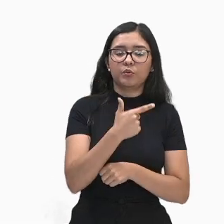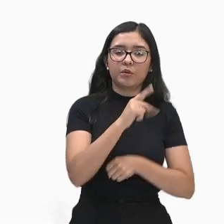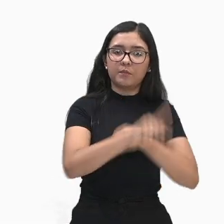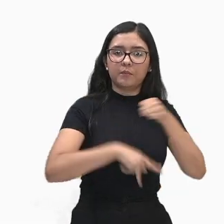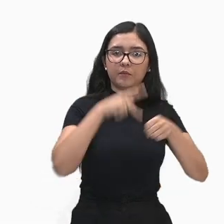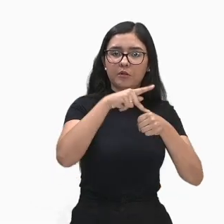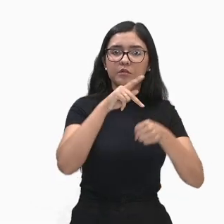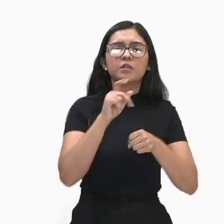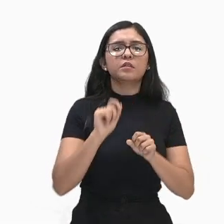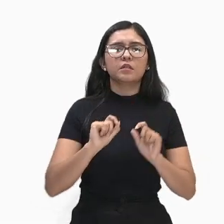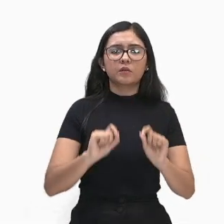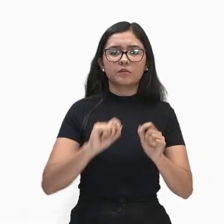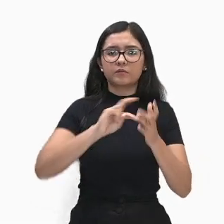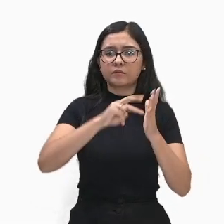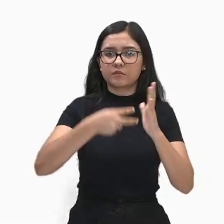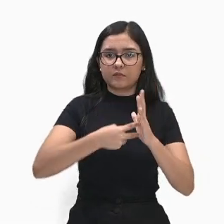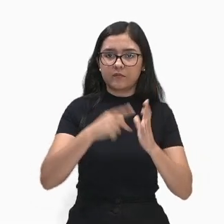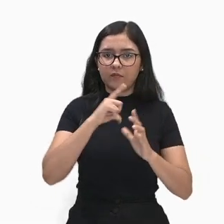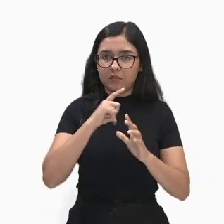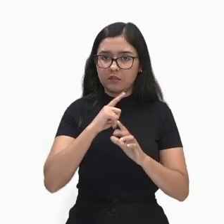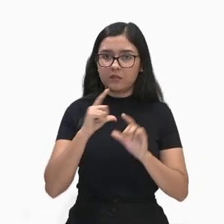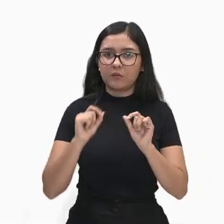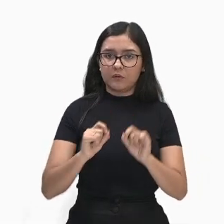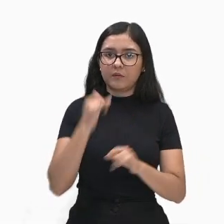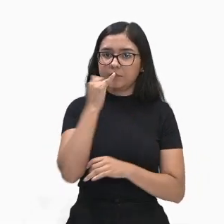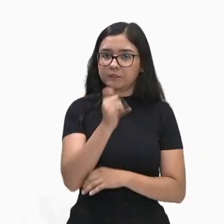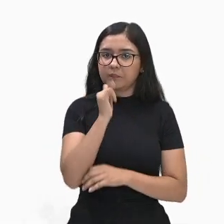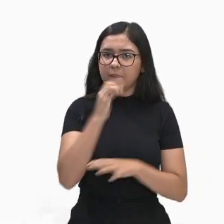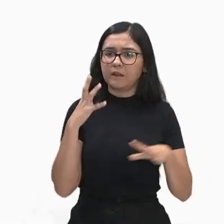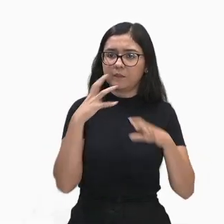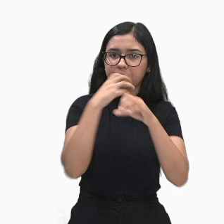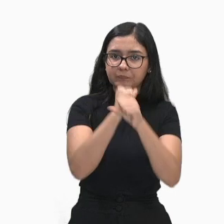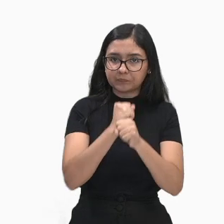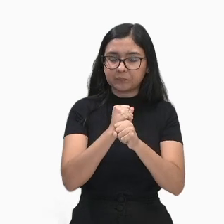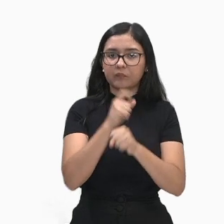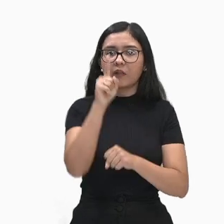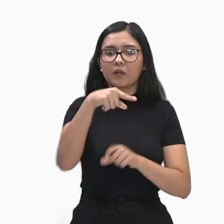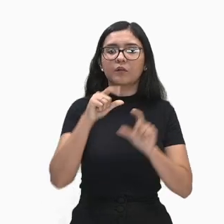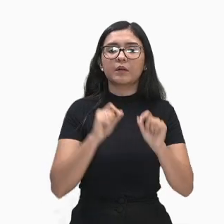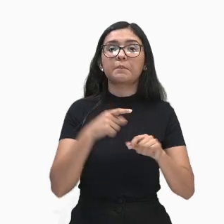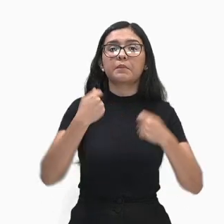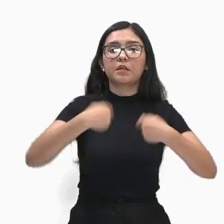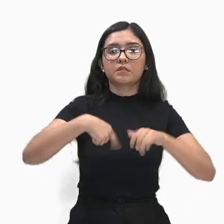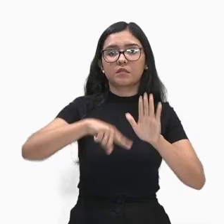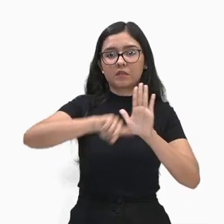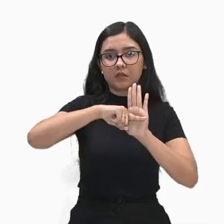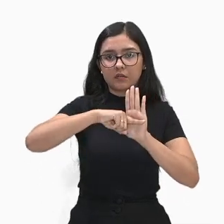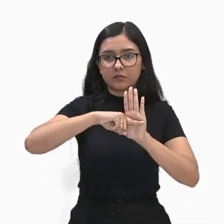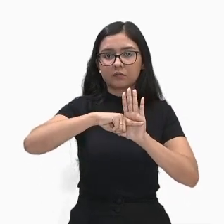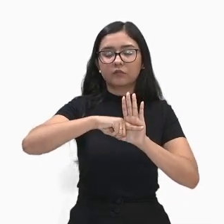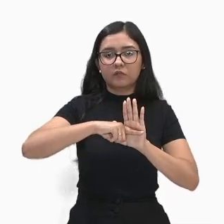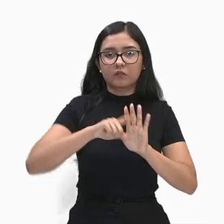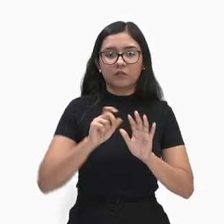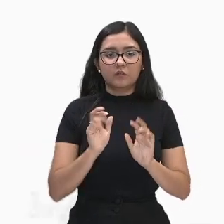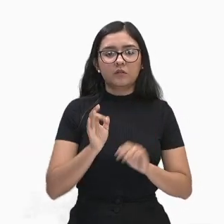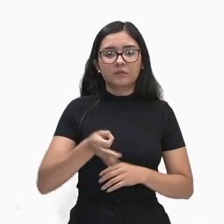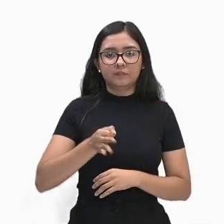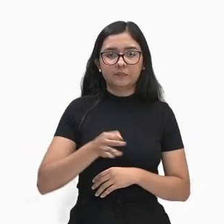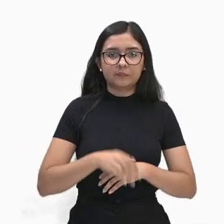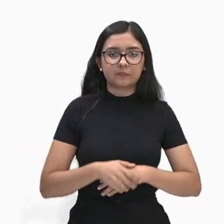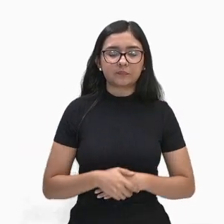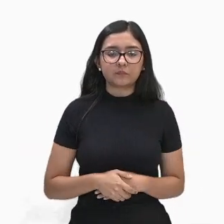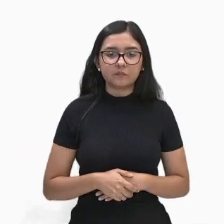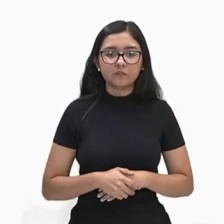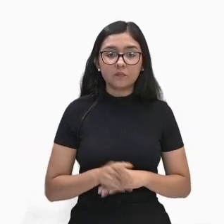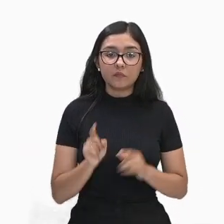o que significa que ele vai ter uma carga elétrica total que terá que ser negativa. Certo, pessoal?